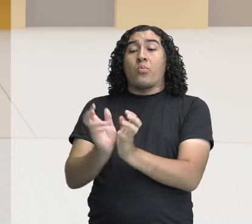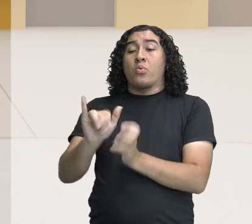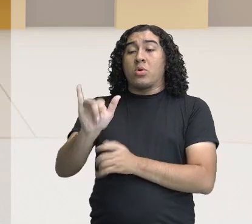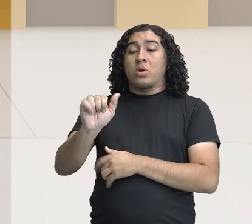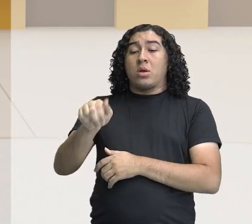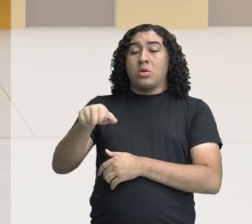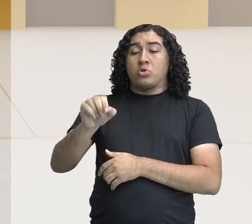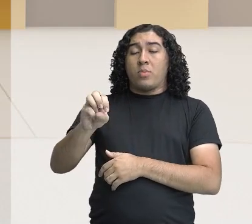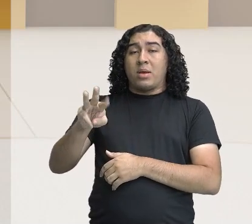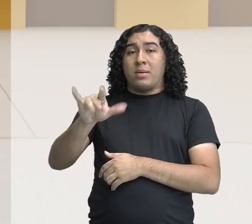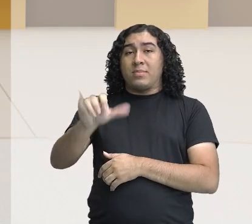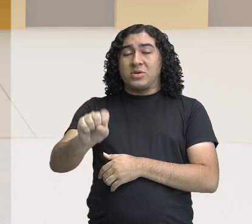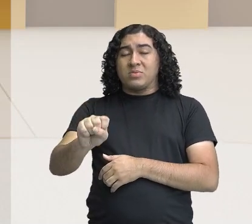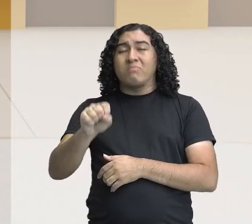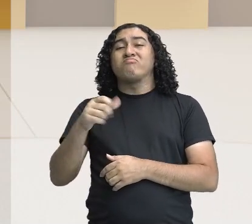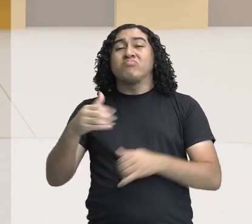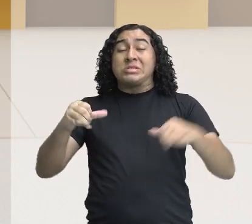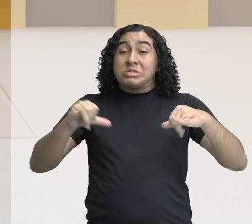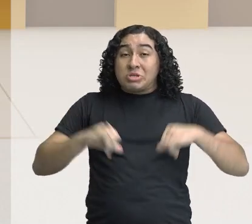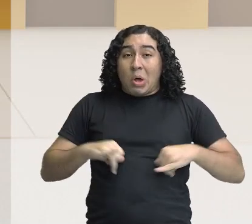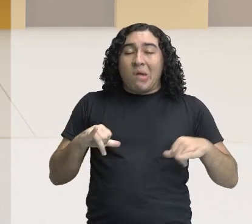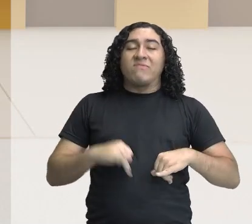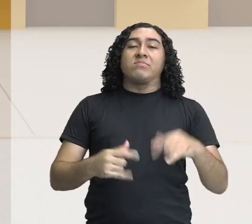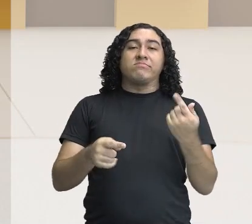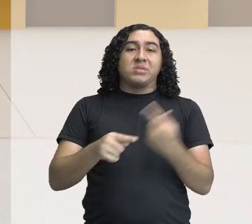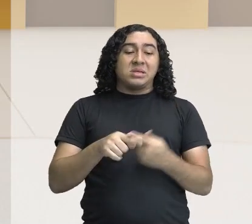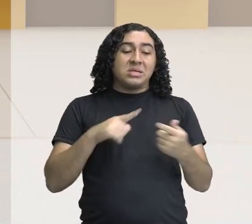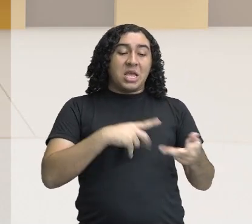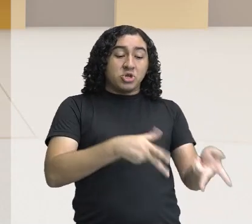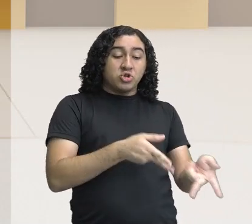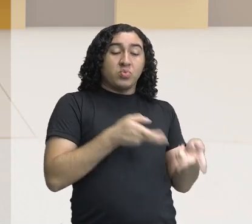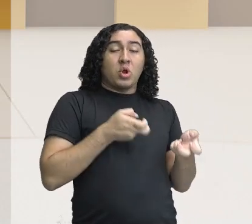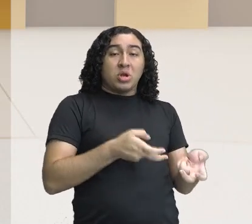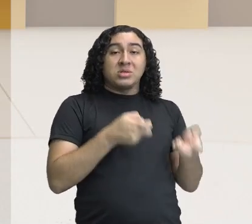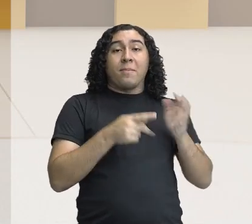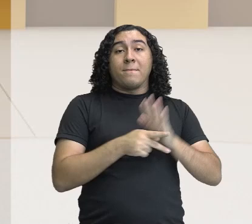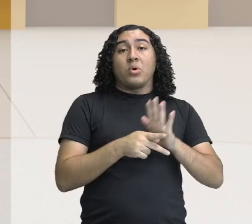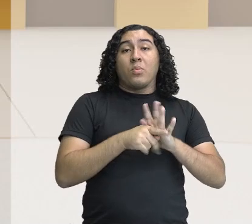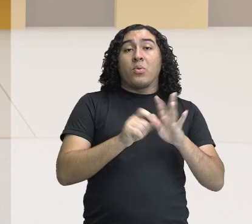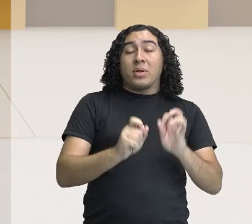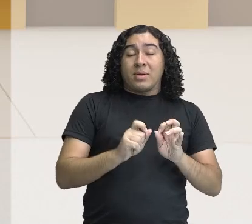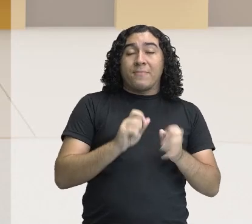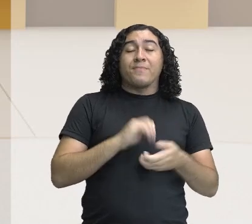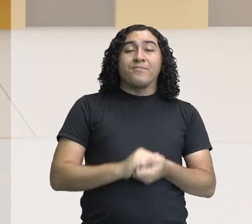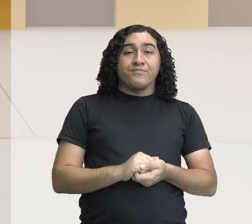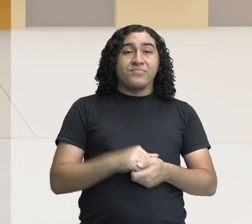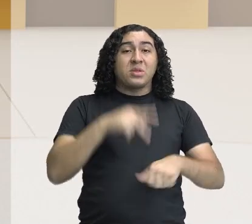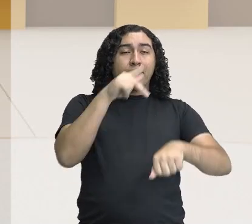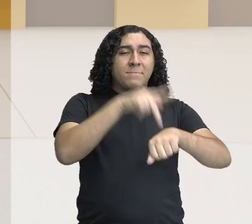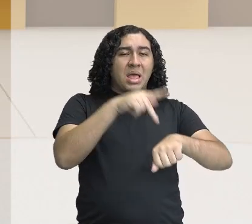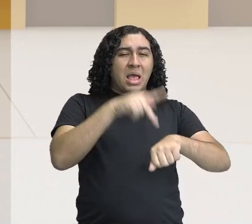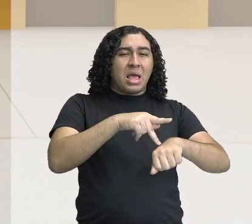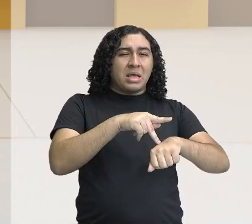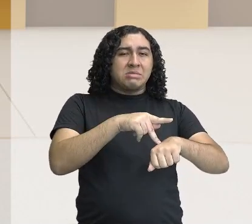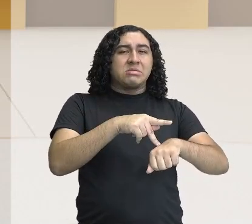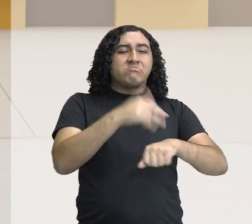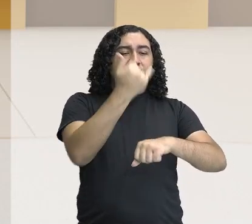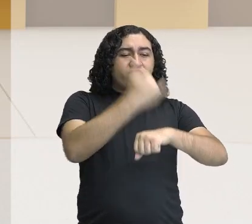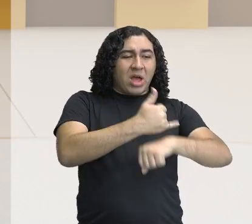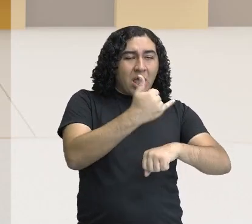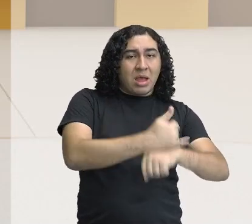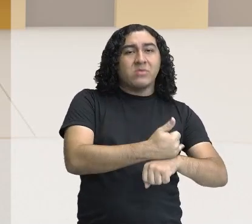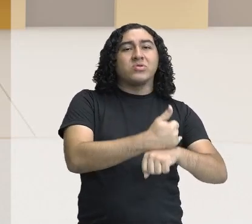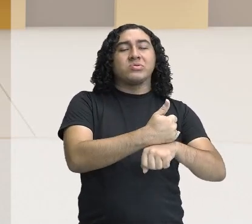bastante prejudicados por conta da exploração ilegal de minério ali naquela região. Exatamente. Então, observem